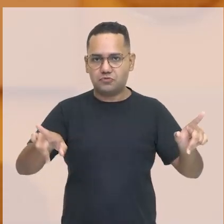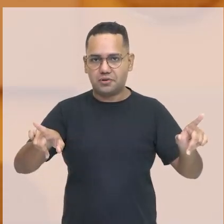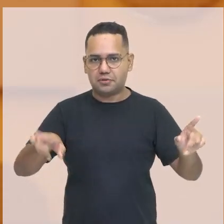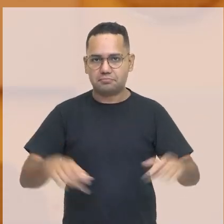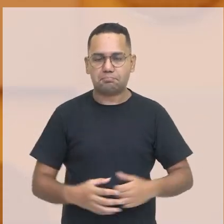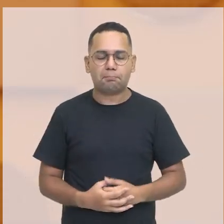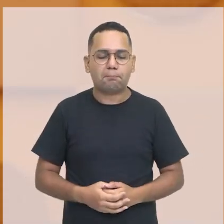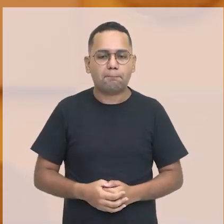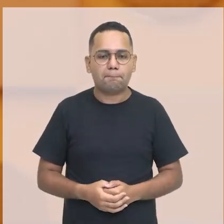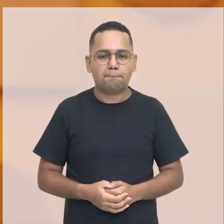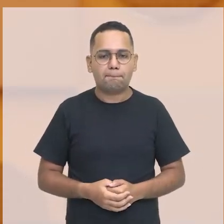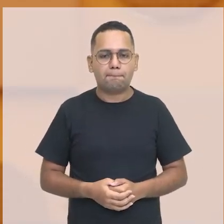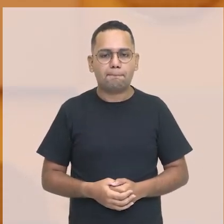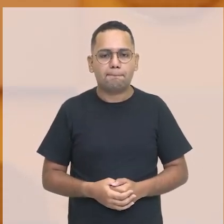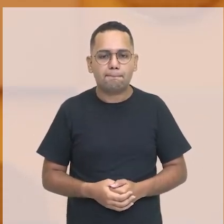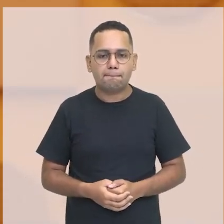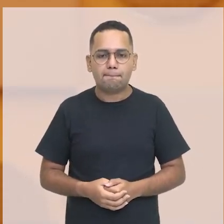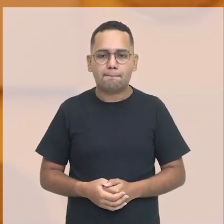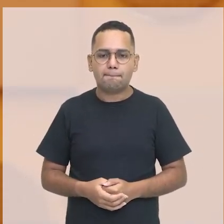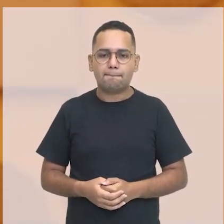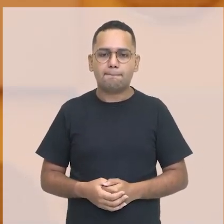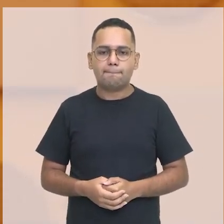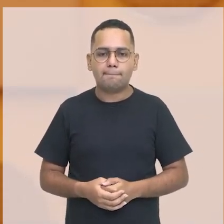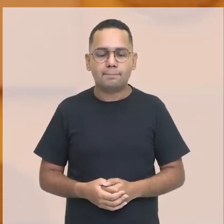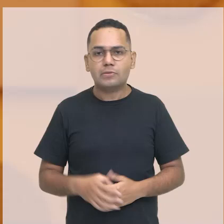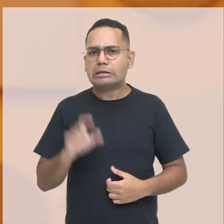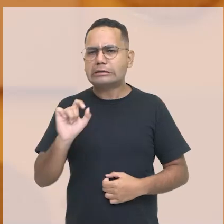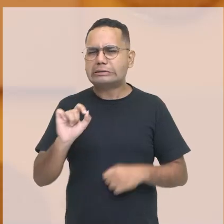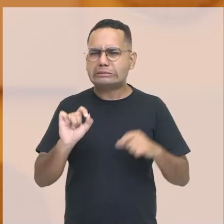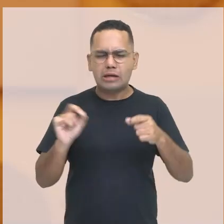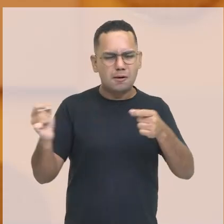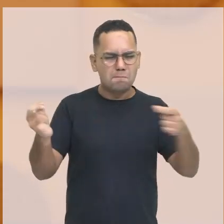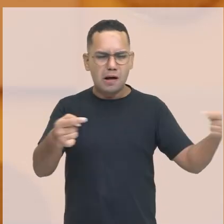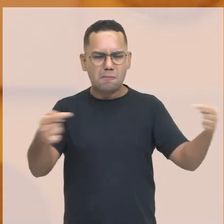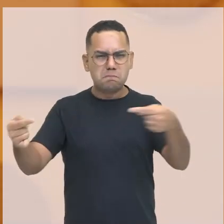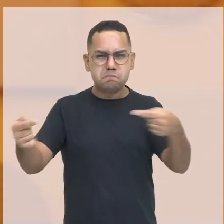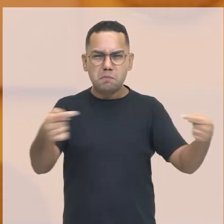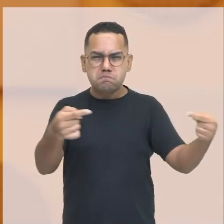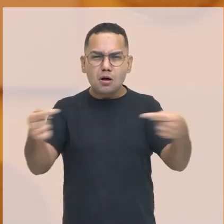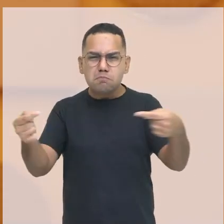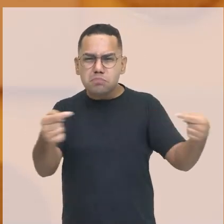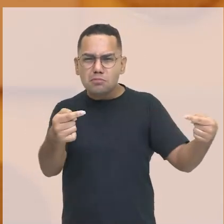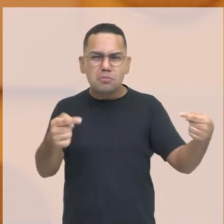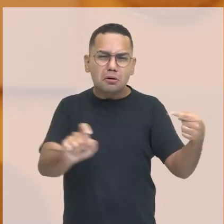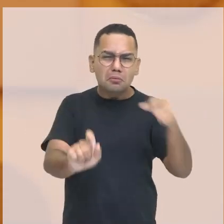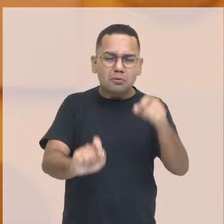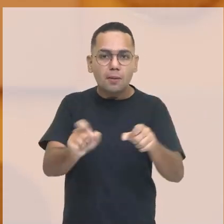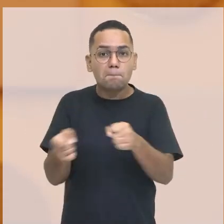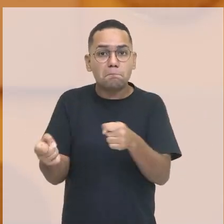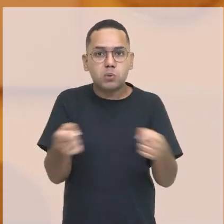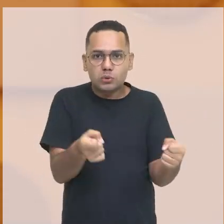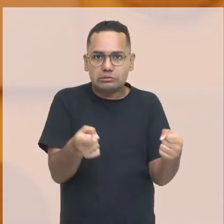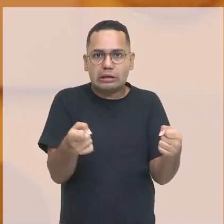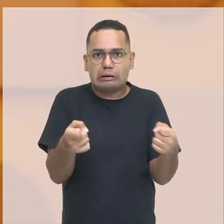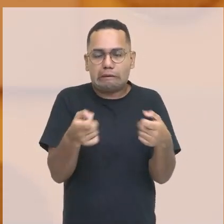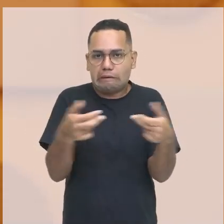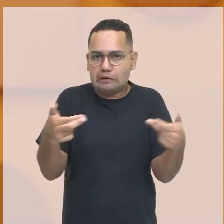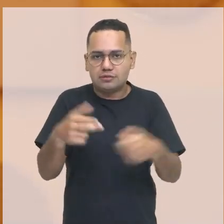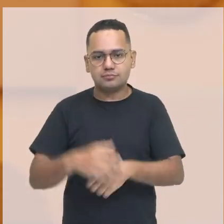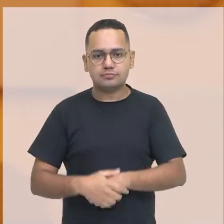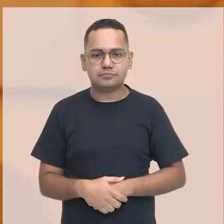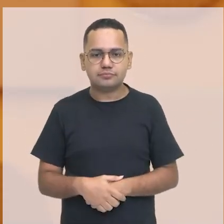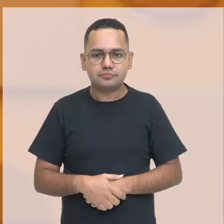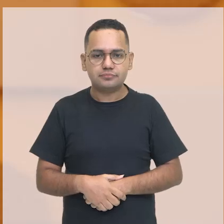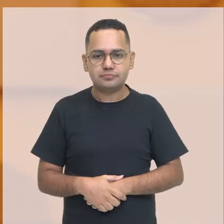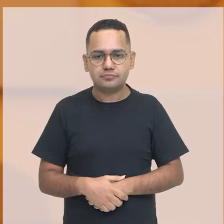ideologia contrária à outra, que de certa forma estavam ali se degladiando e brigando por influência. Inclusive,